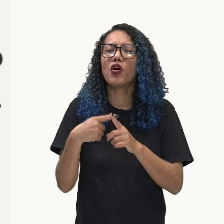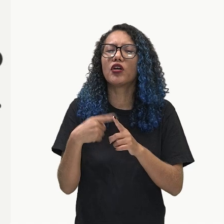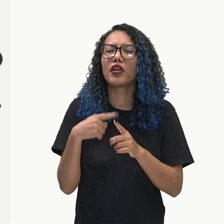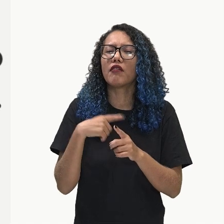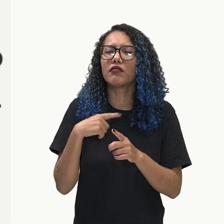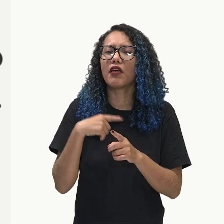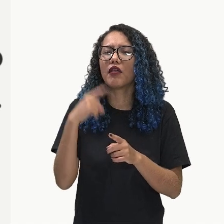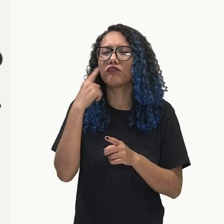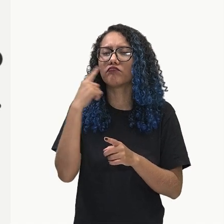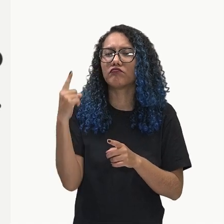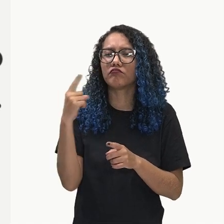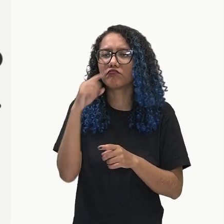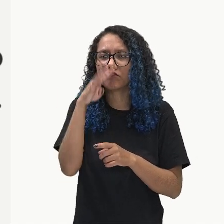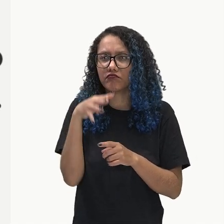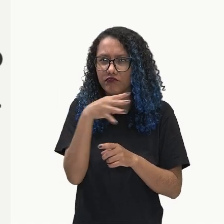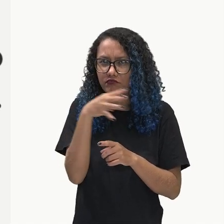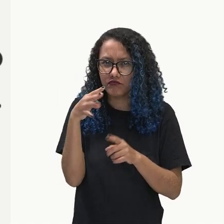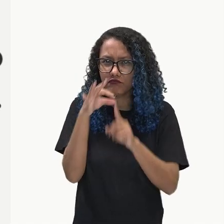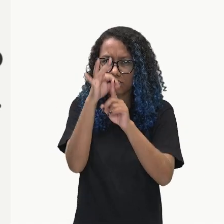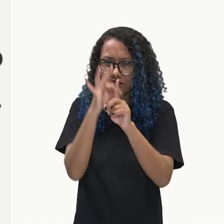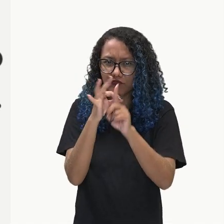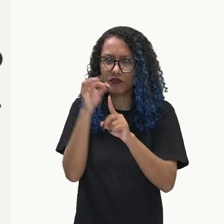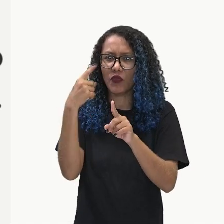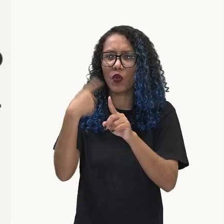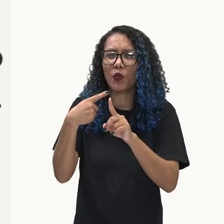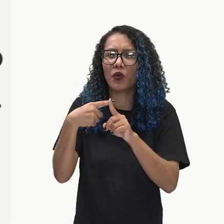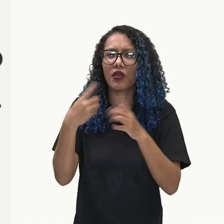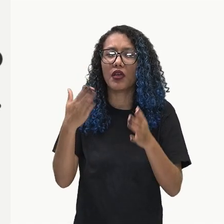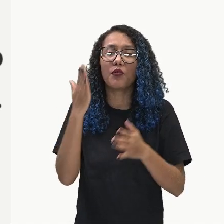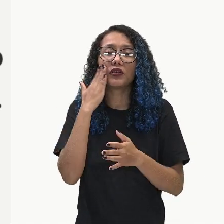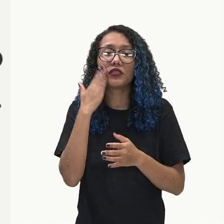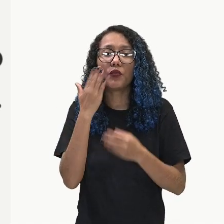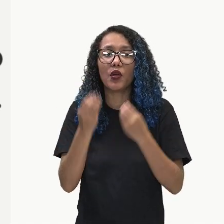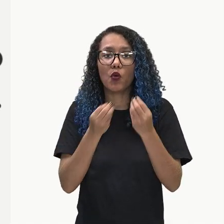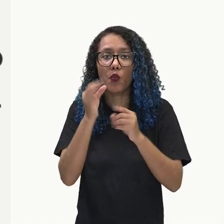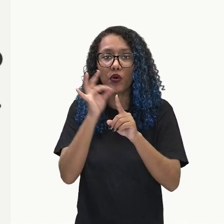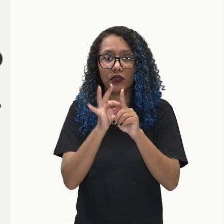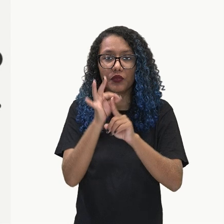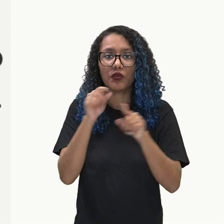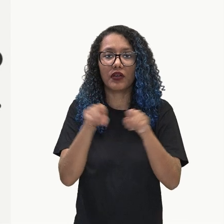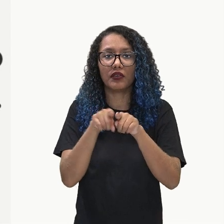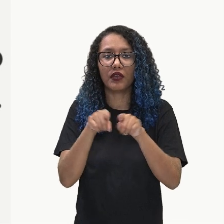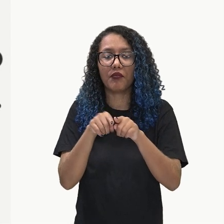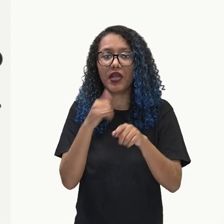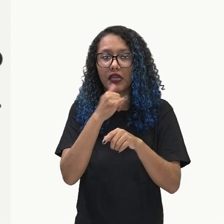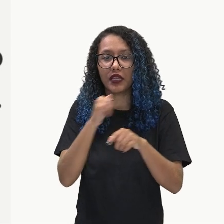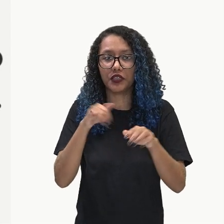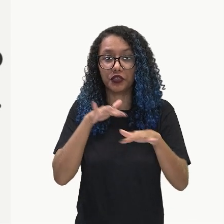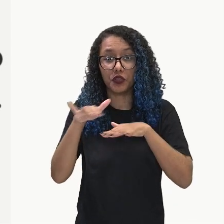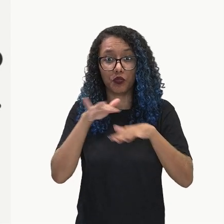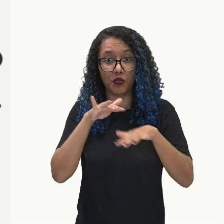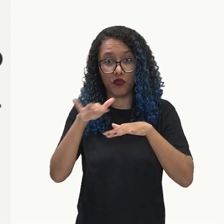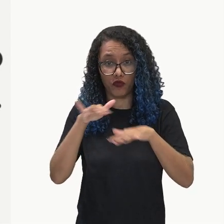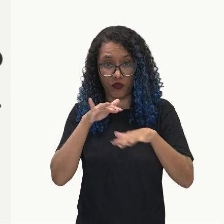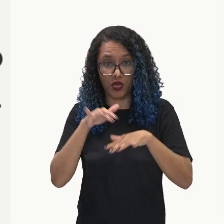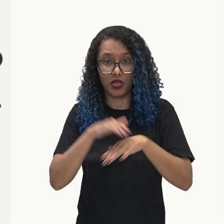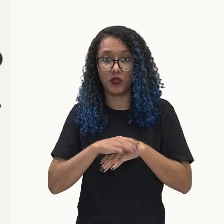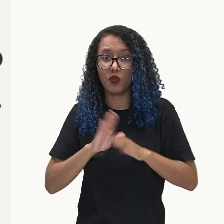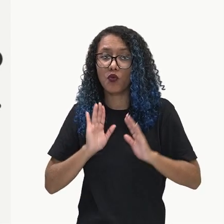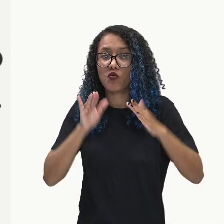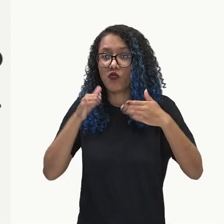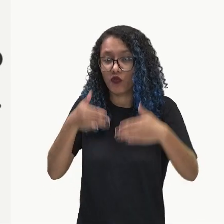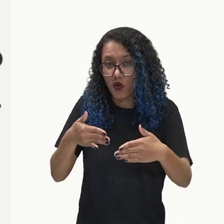aferir a temperatura e a energia cinética associada à